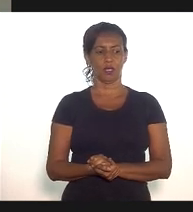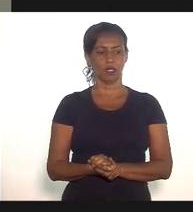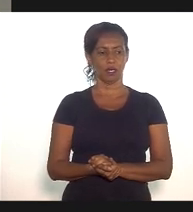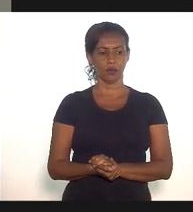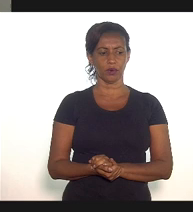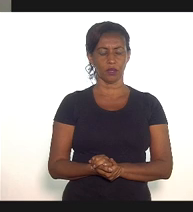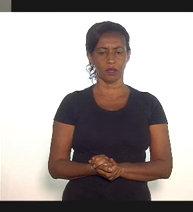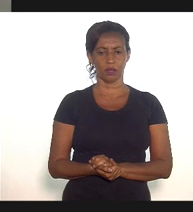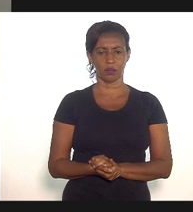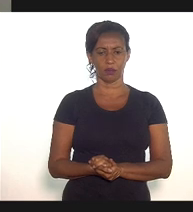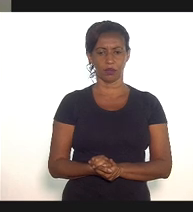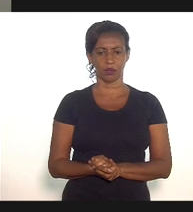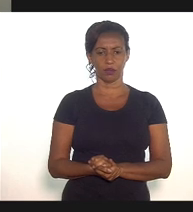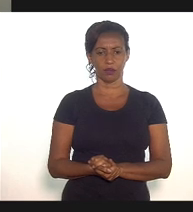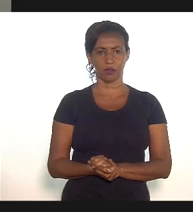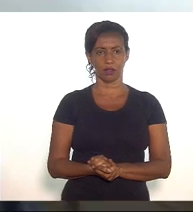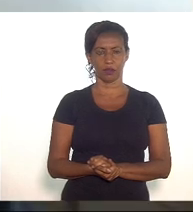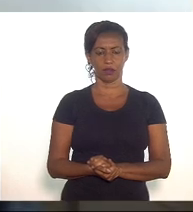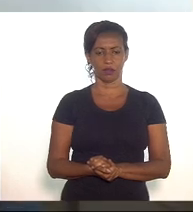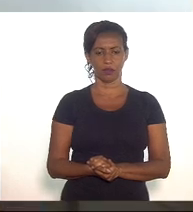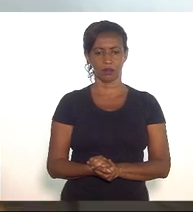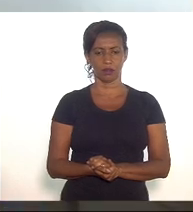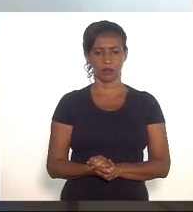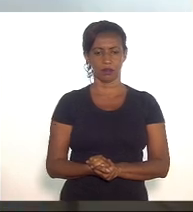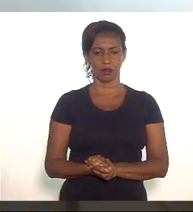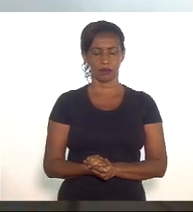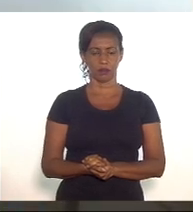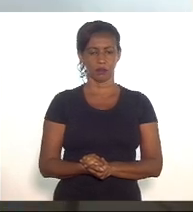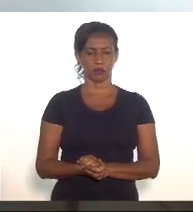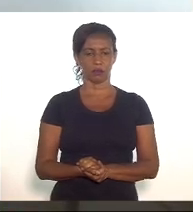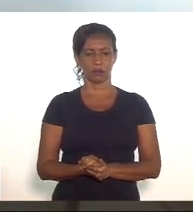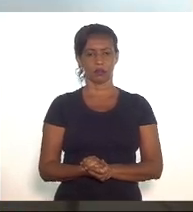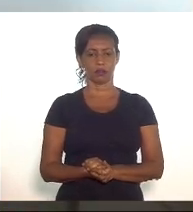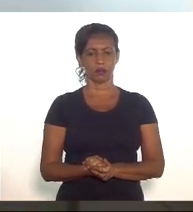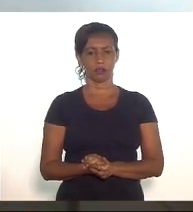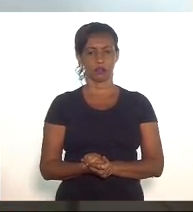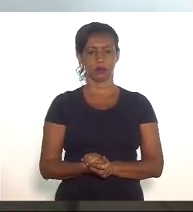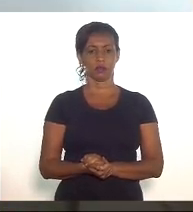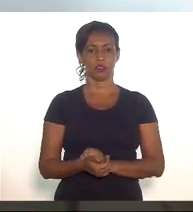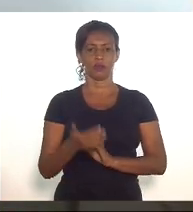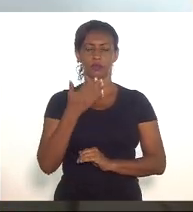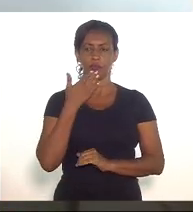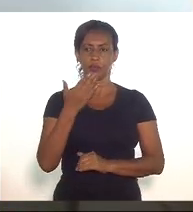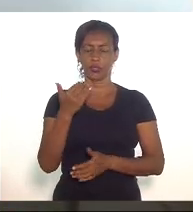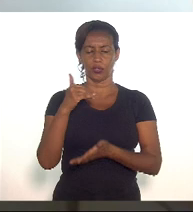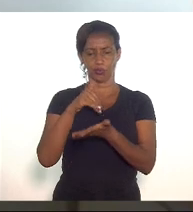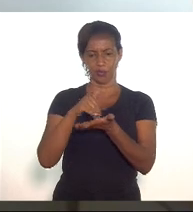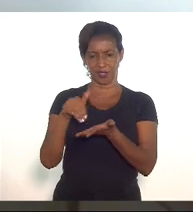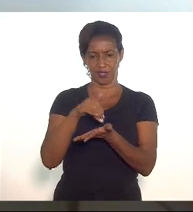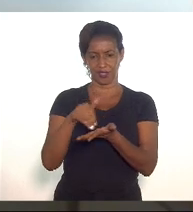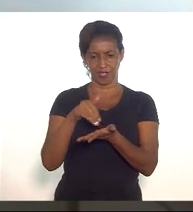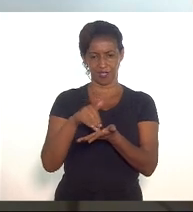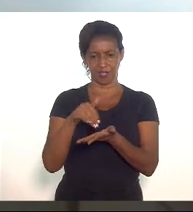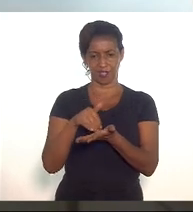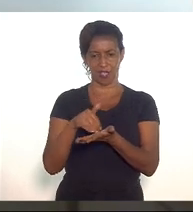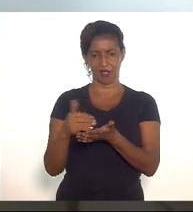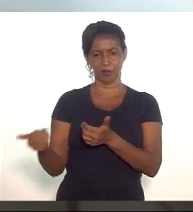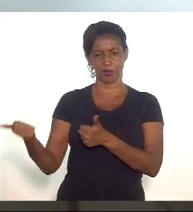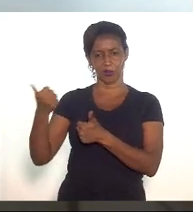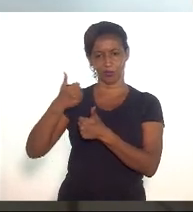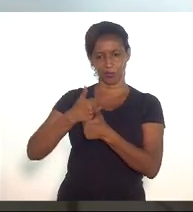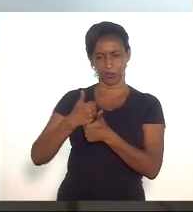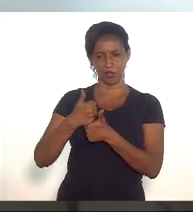Então, enquanto você tenta consertar, eu vou pedir ao secretário Zanit para começar a